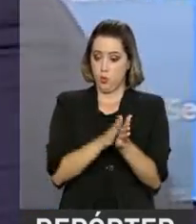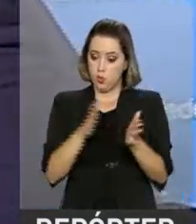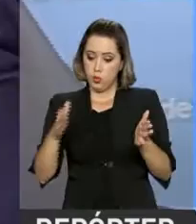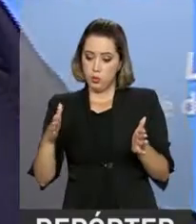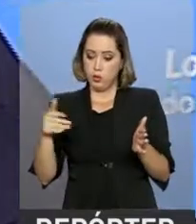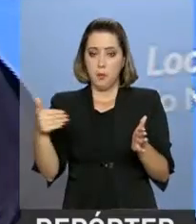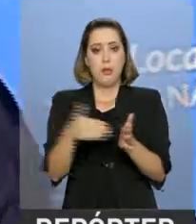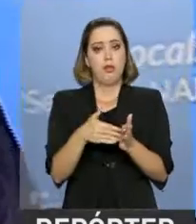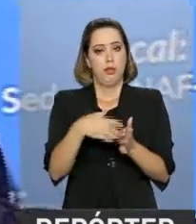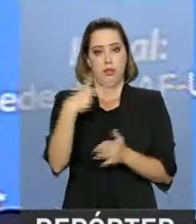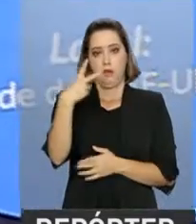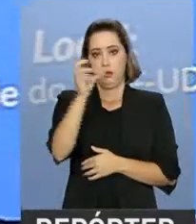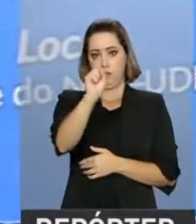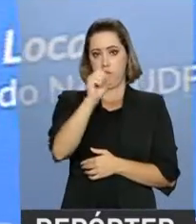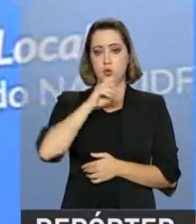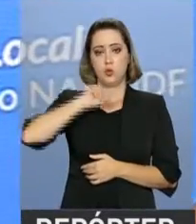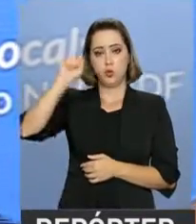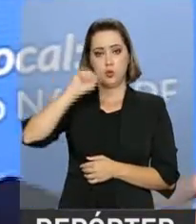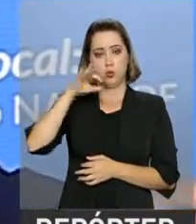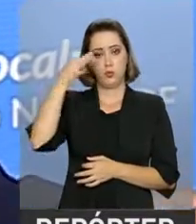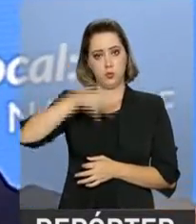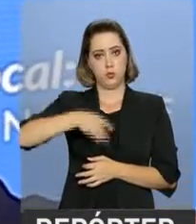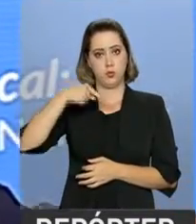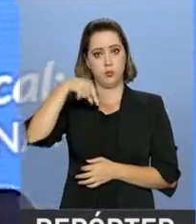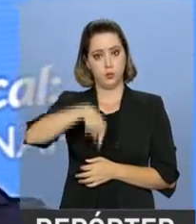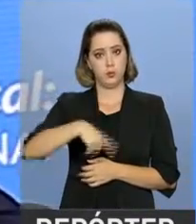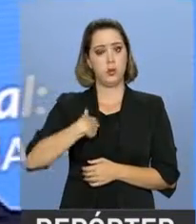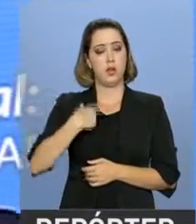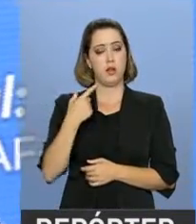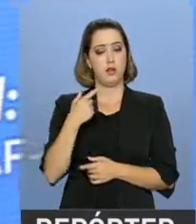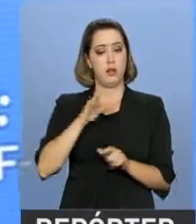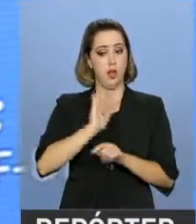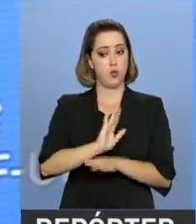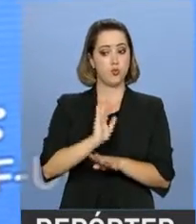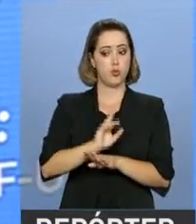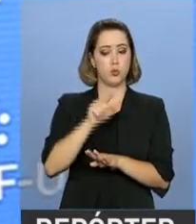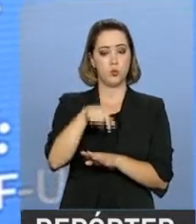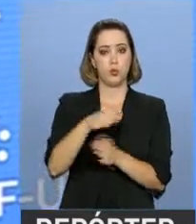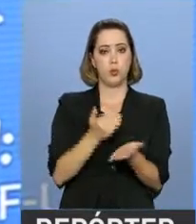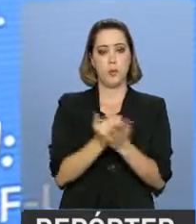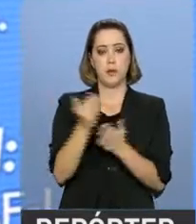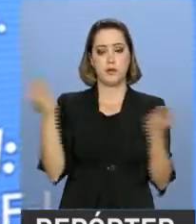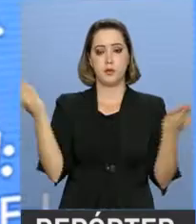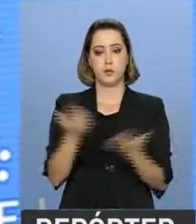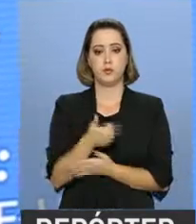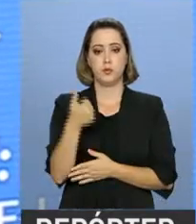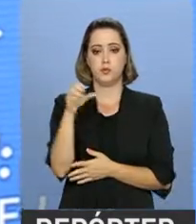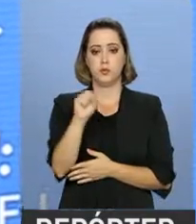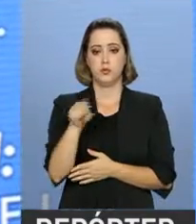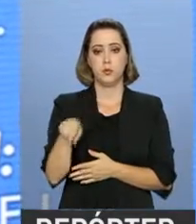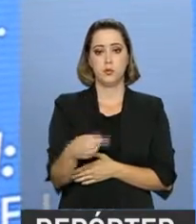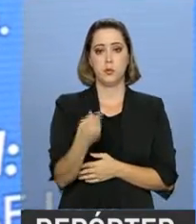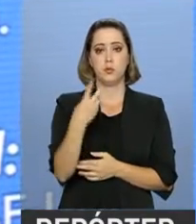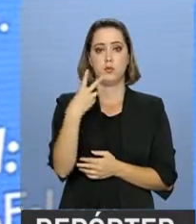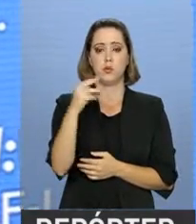ano é o dia 28 de abril. Oficialmente, o plantão específico começa hoje, às